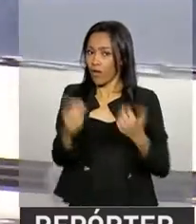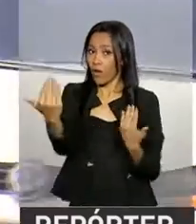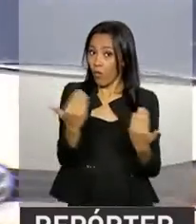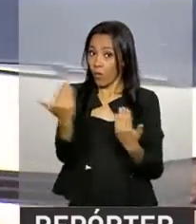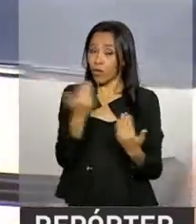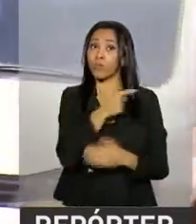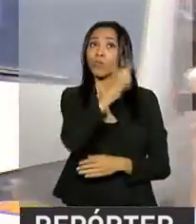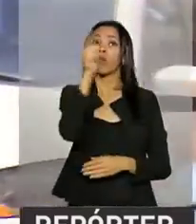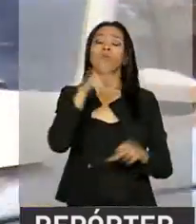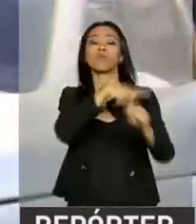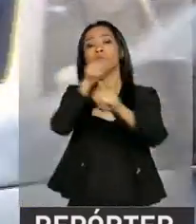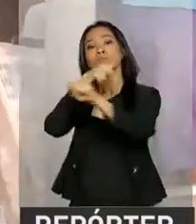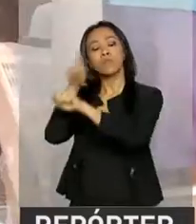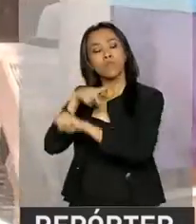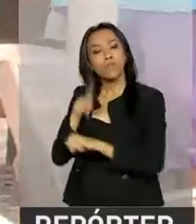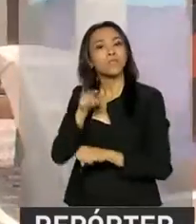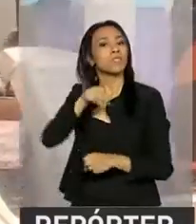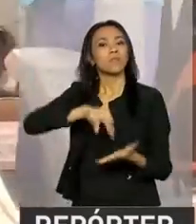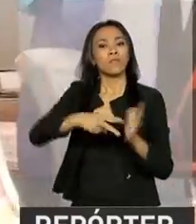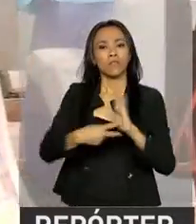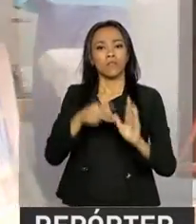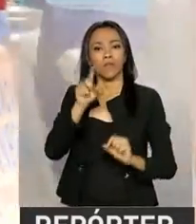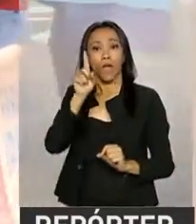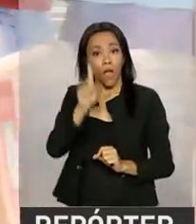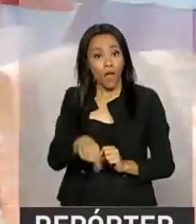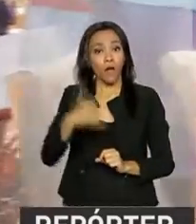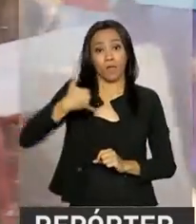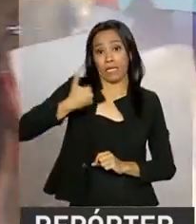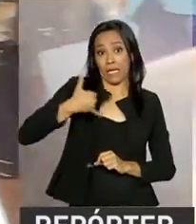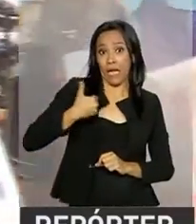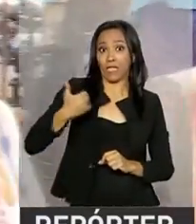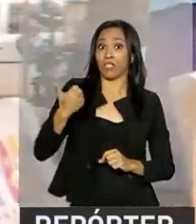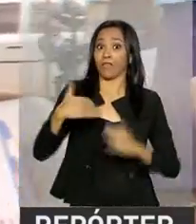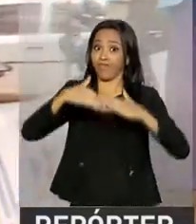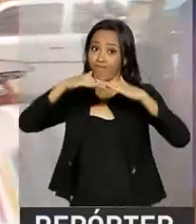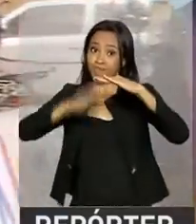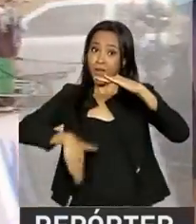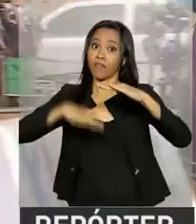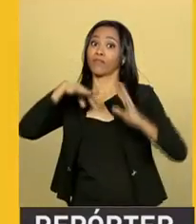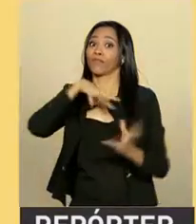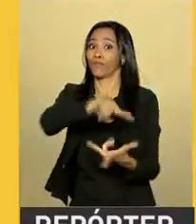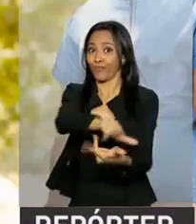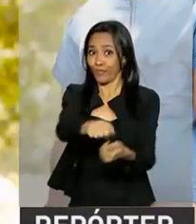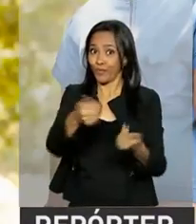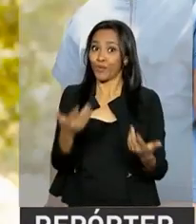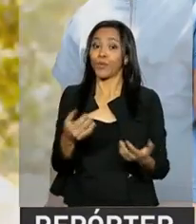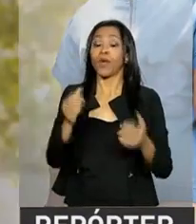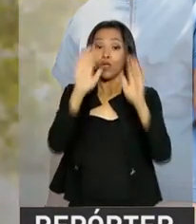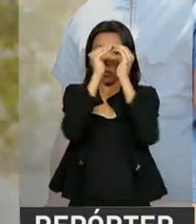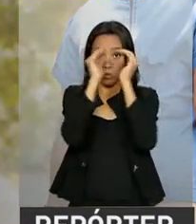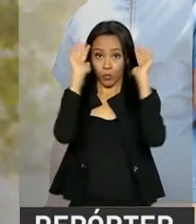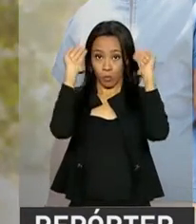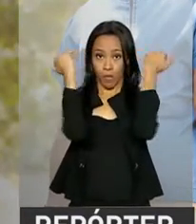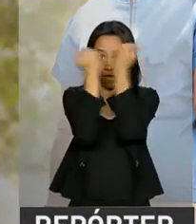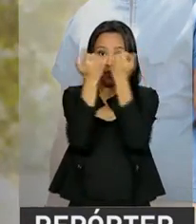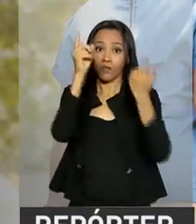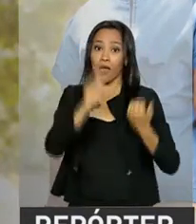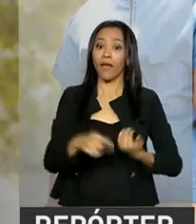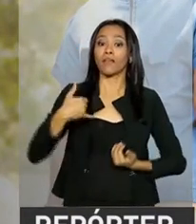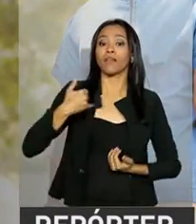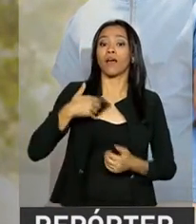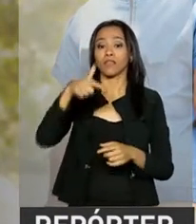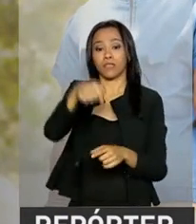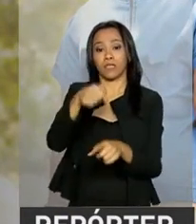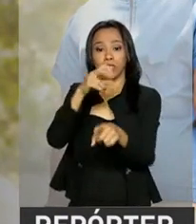com outros países, quer dizer que é uma das idades mais baixas do mundo. No México, a idade média é de